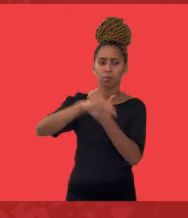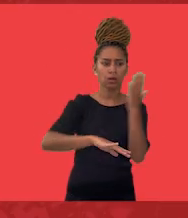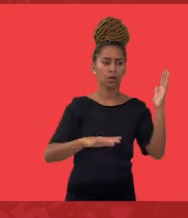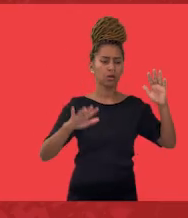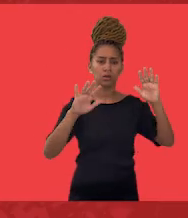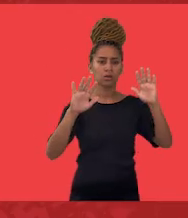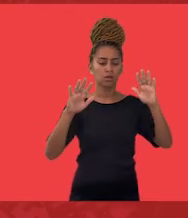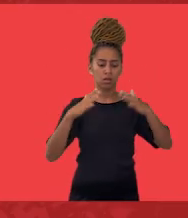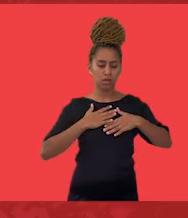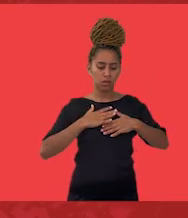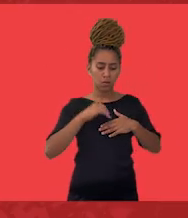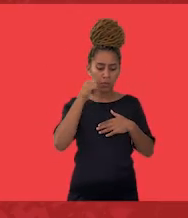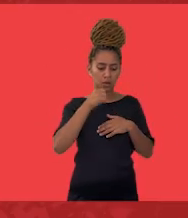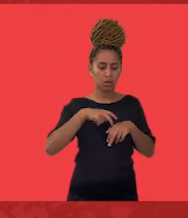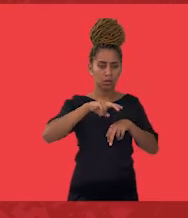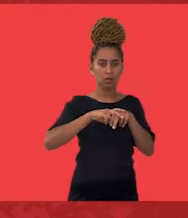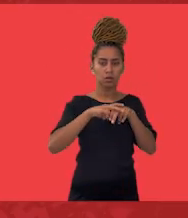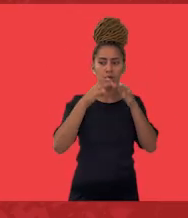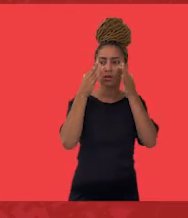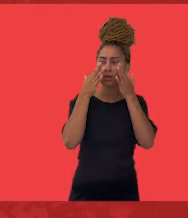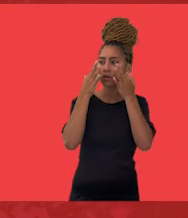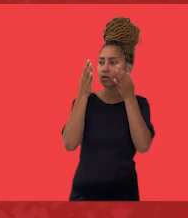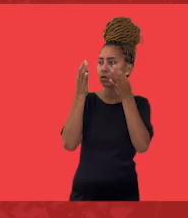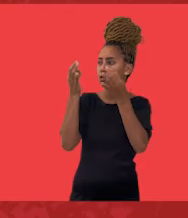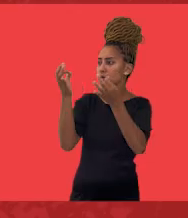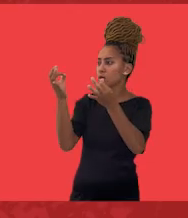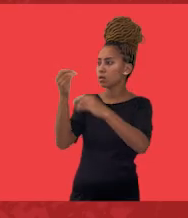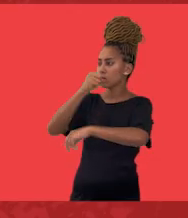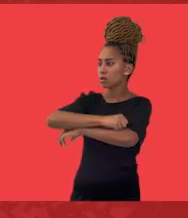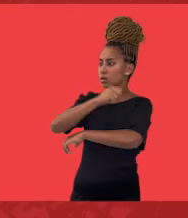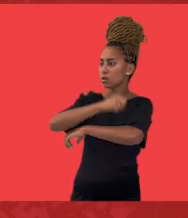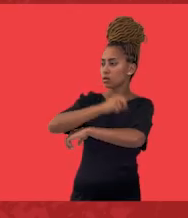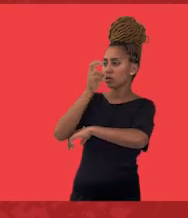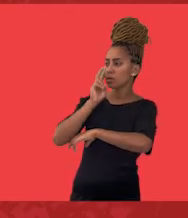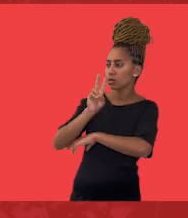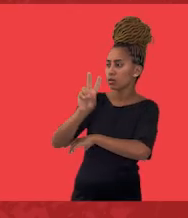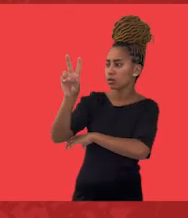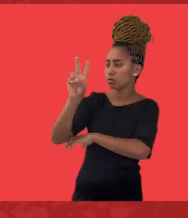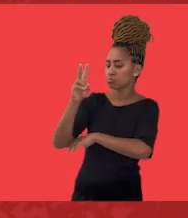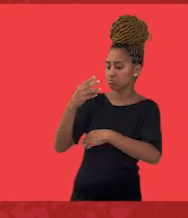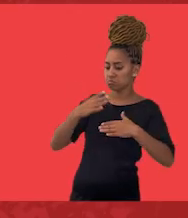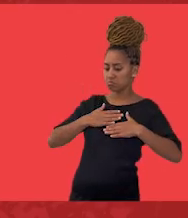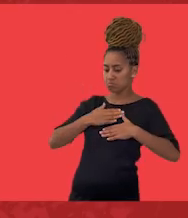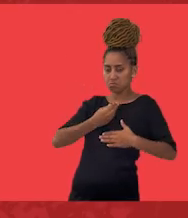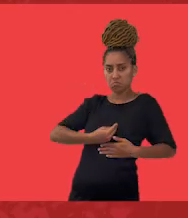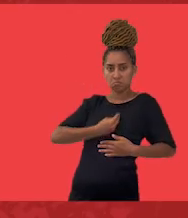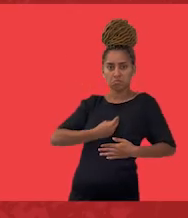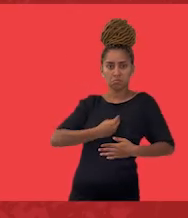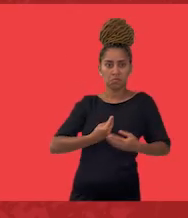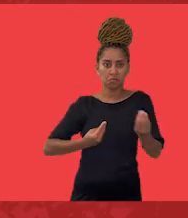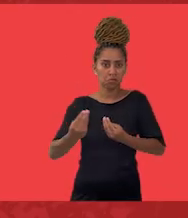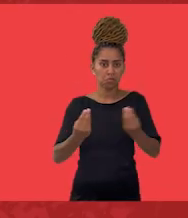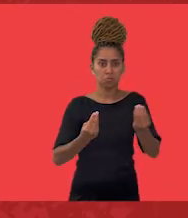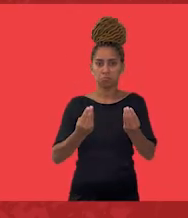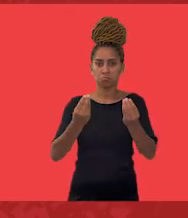longeva, atemporal, sem endereço aparente, sem mapa na imagem.